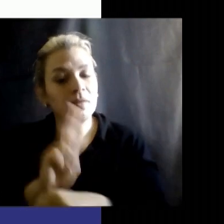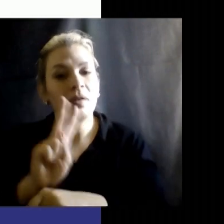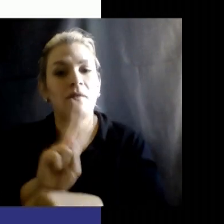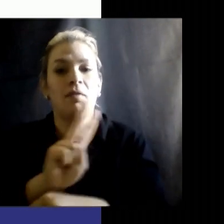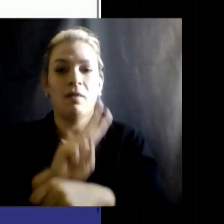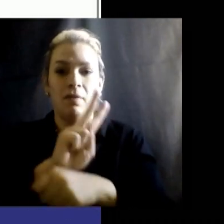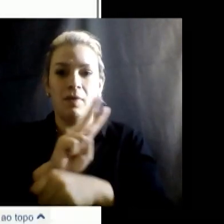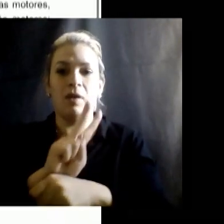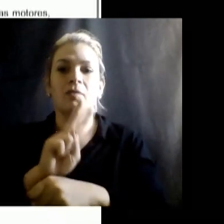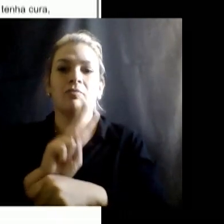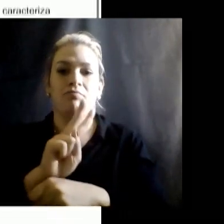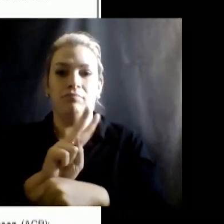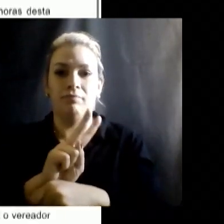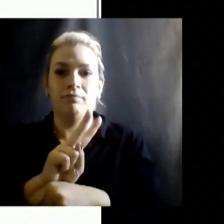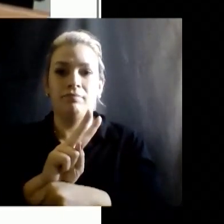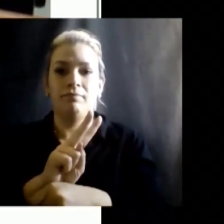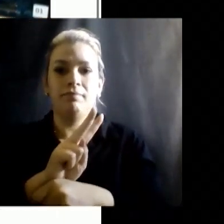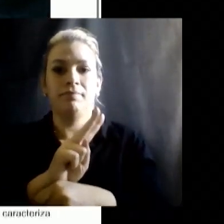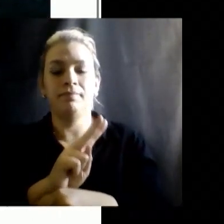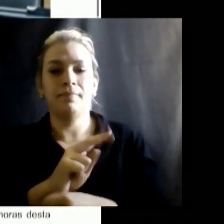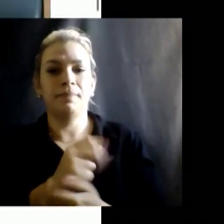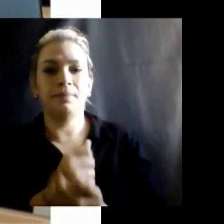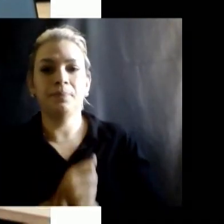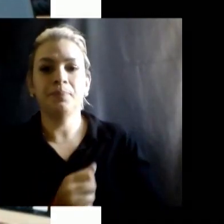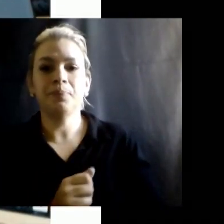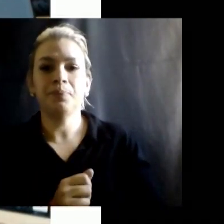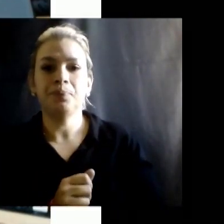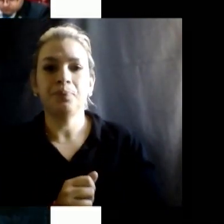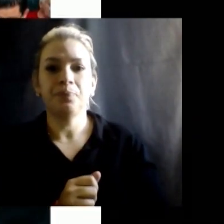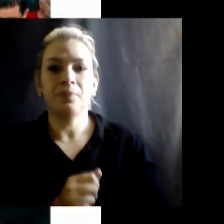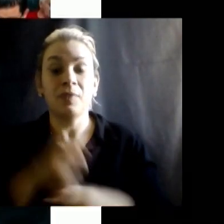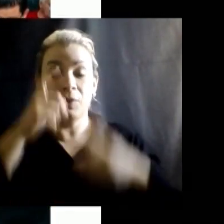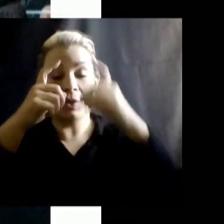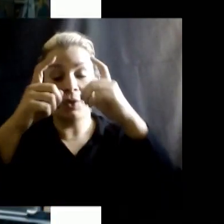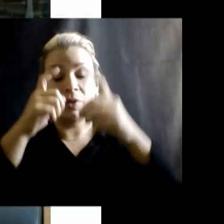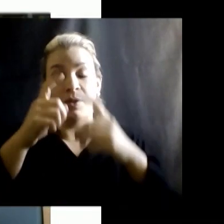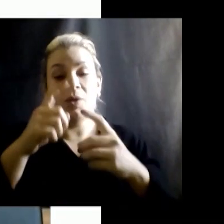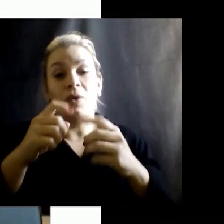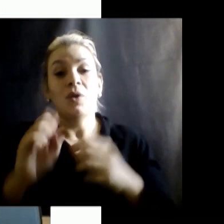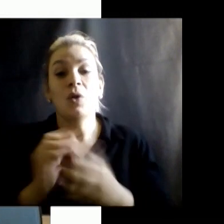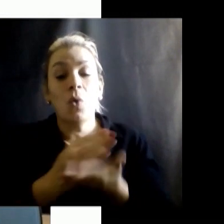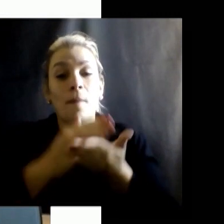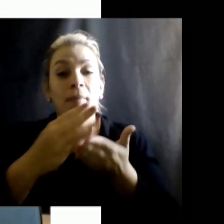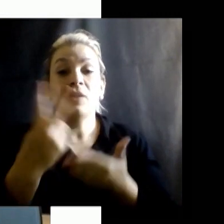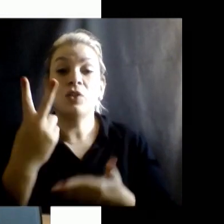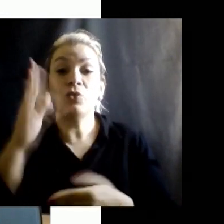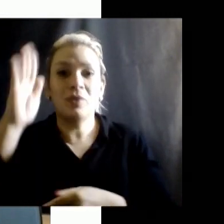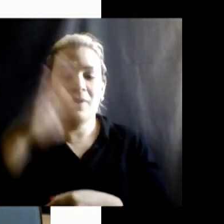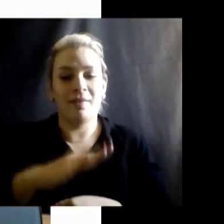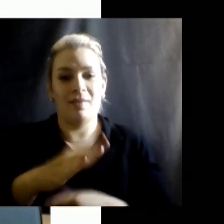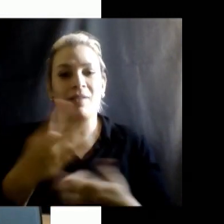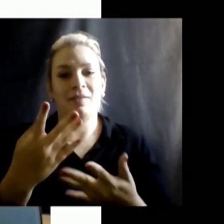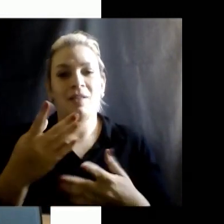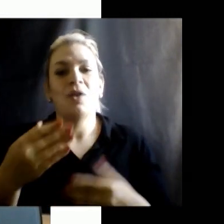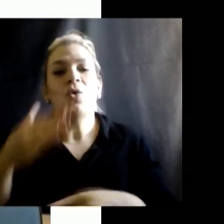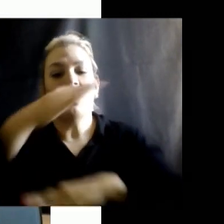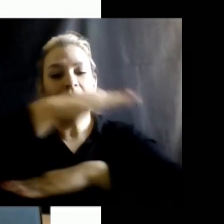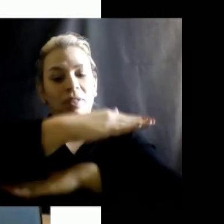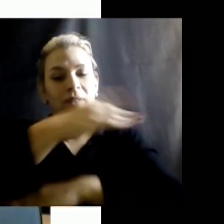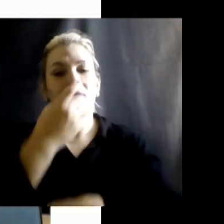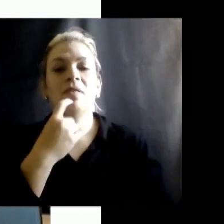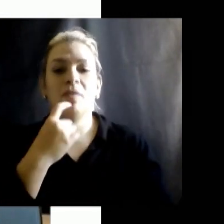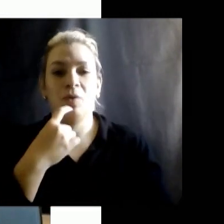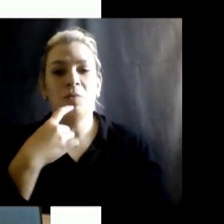às 14h e você confere tudo aqui na TV Câmara Campinas. E para você ficar muito bem informado, todas